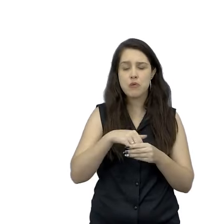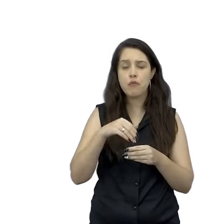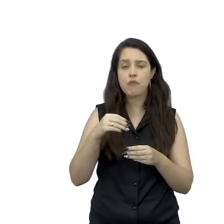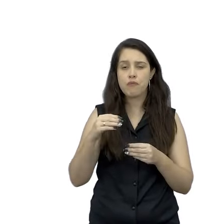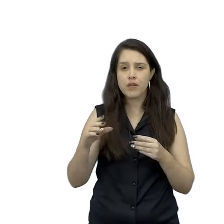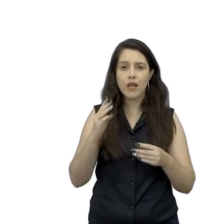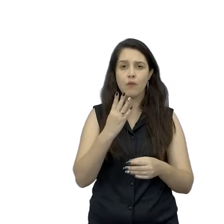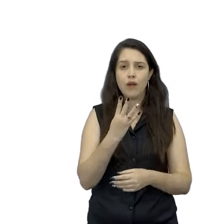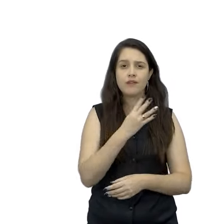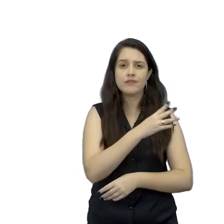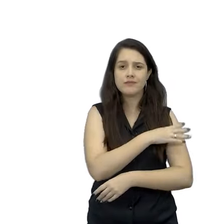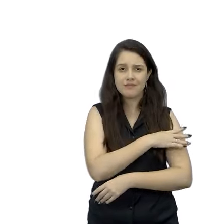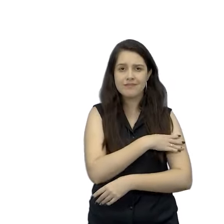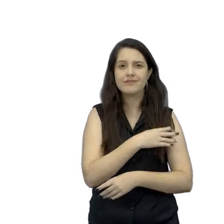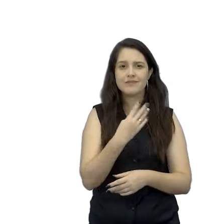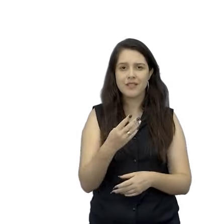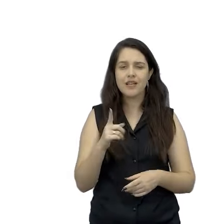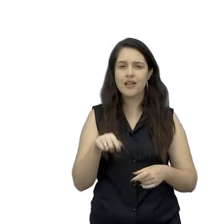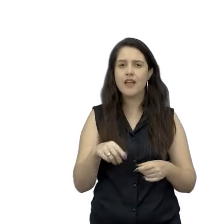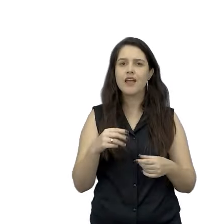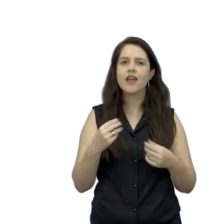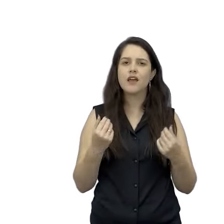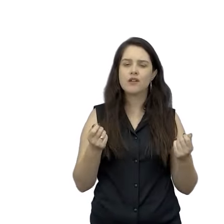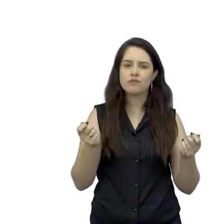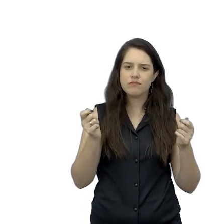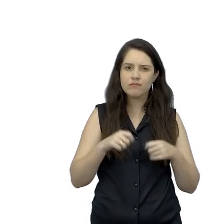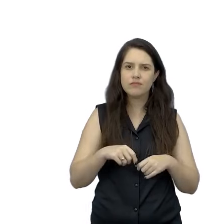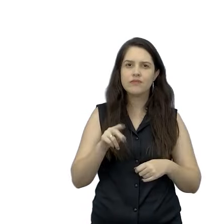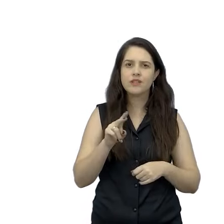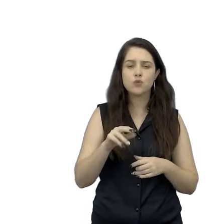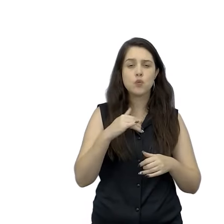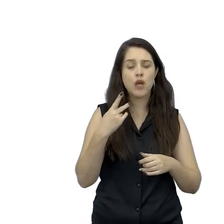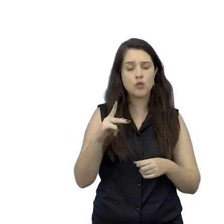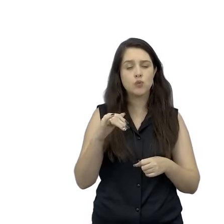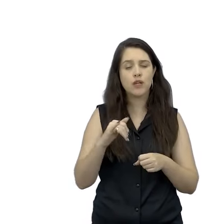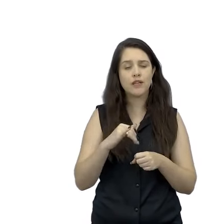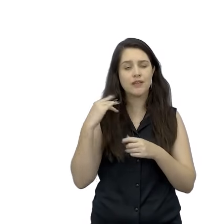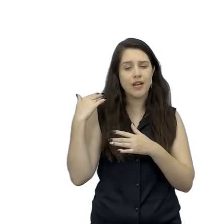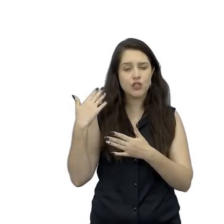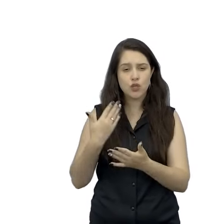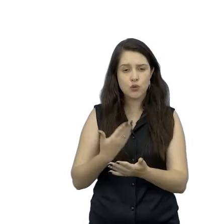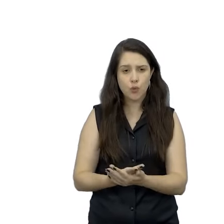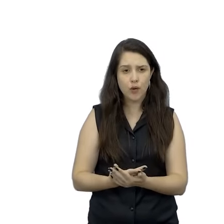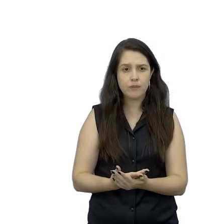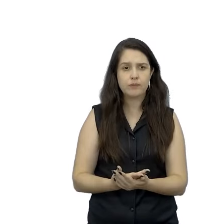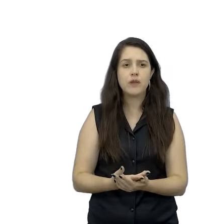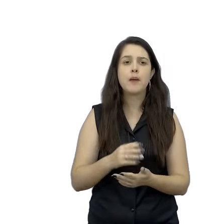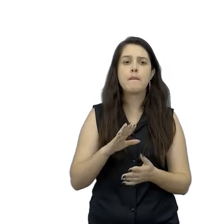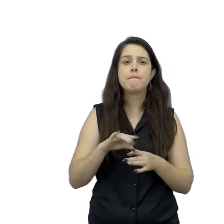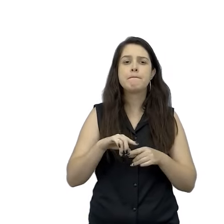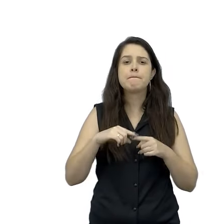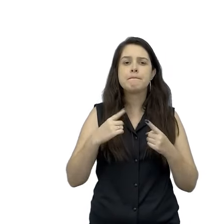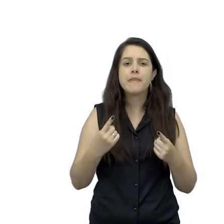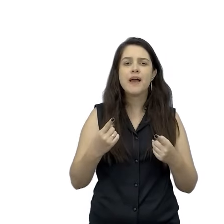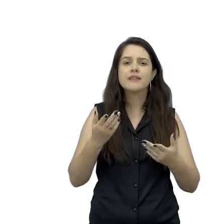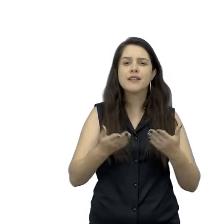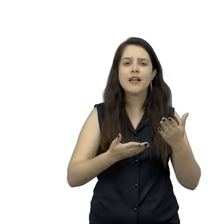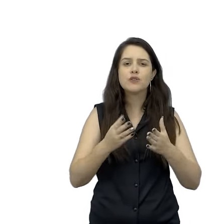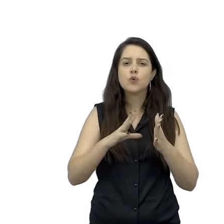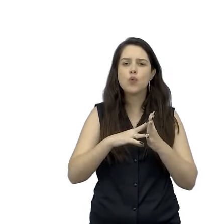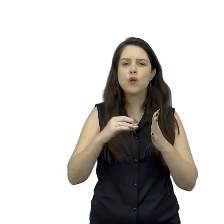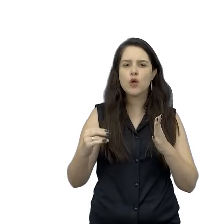etapa certa, né, para que ele tenha sucesso na sua trajetória. Bom, trata-se também de uma priorização do